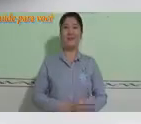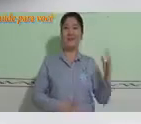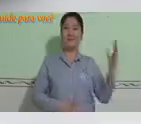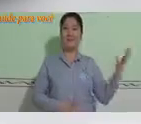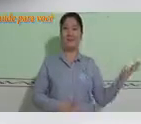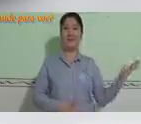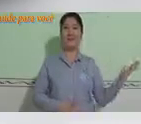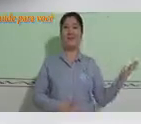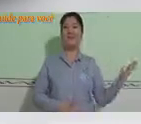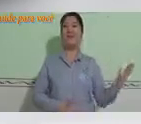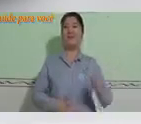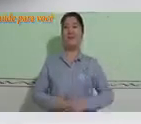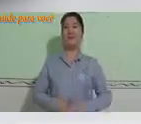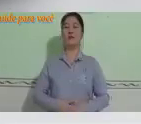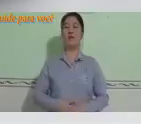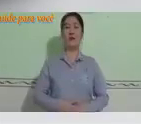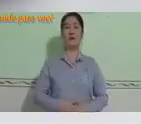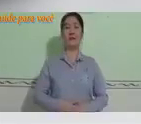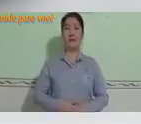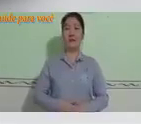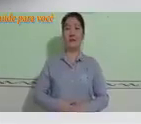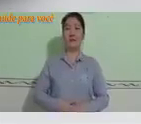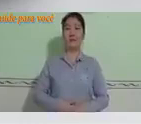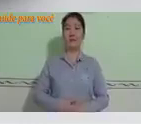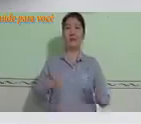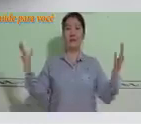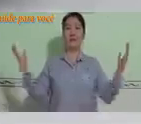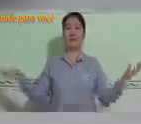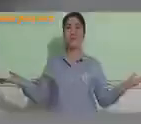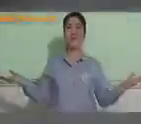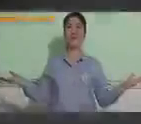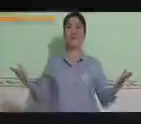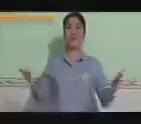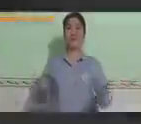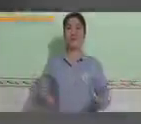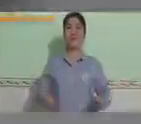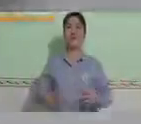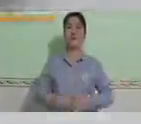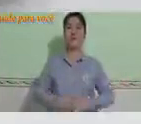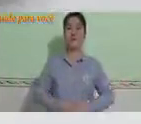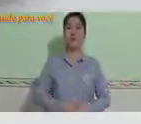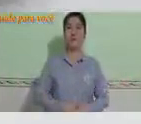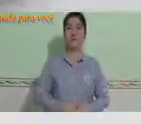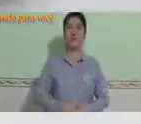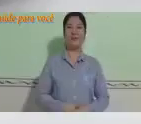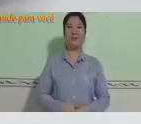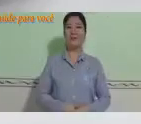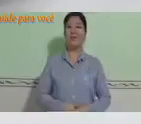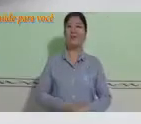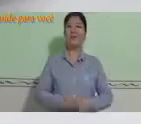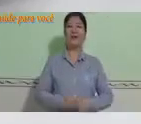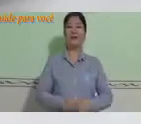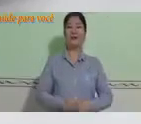pela diminuição da quantidade de lágrimas, vírgula, que deixa ele um pouco mais seco que o normal, vírgula, E T A M B E acento